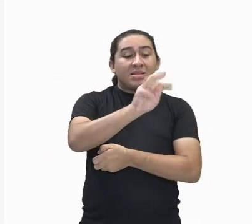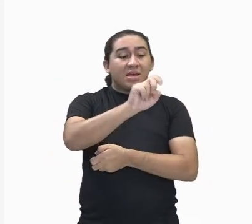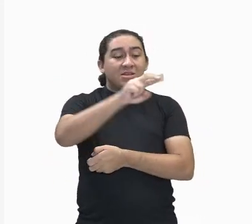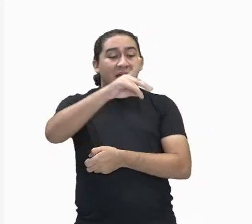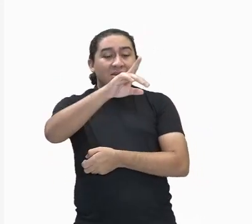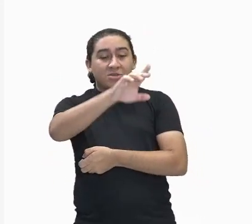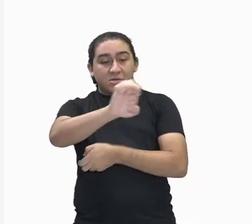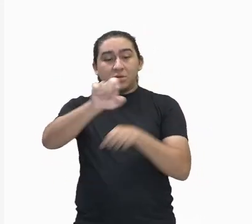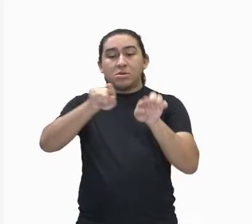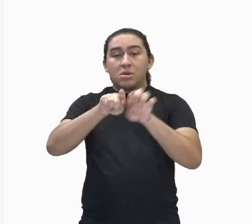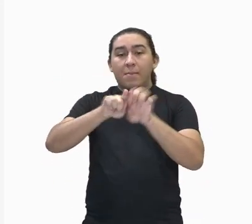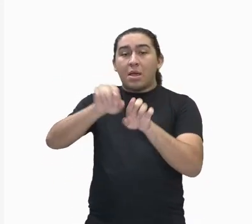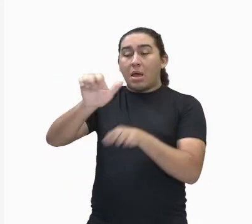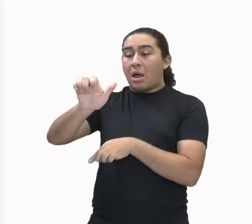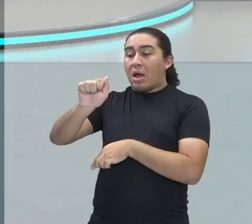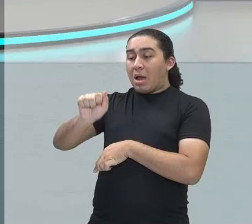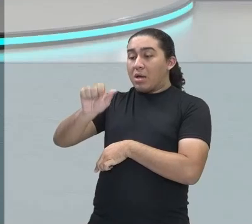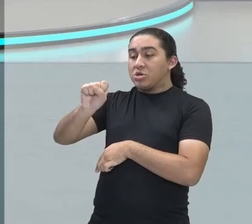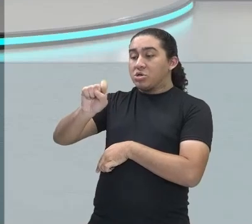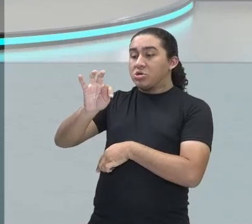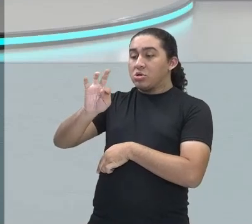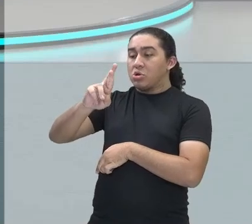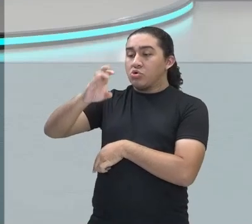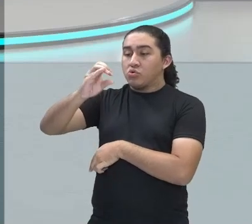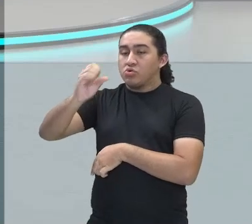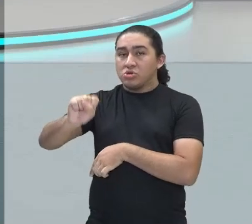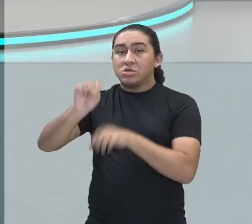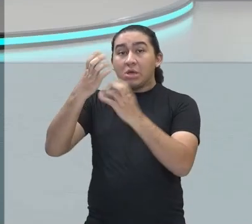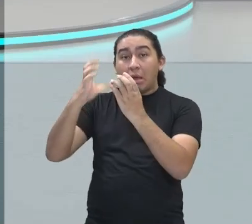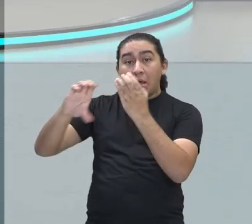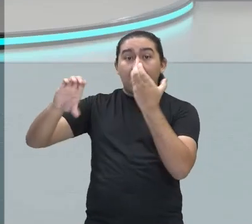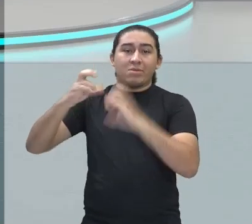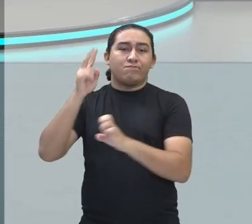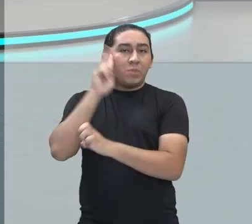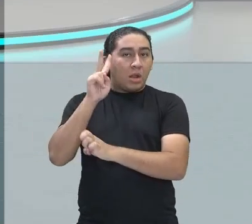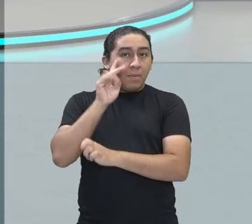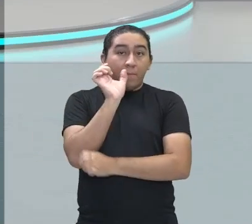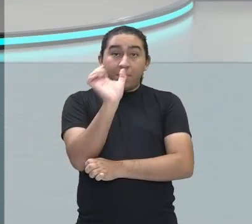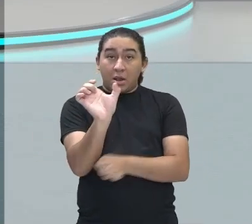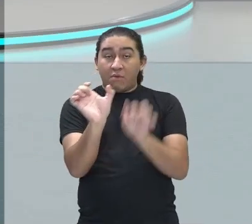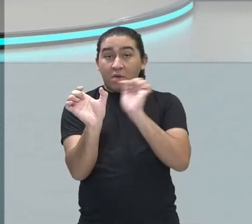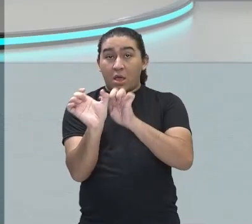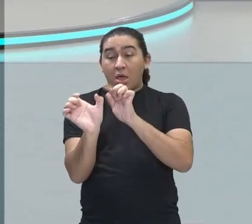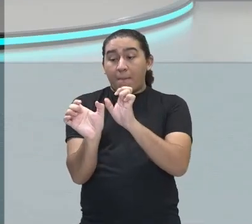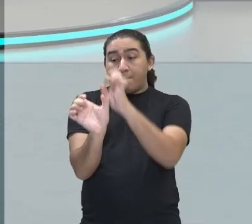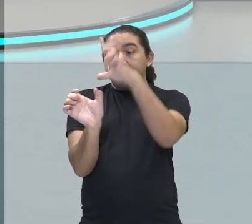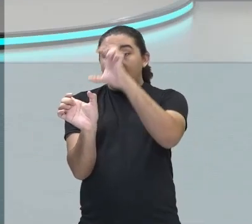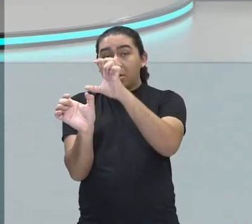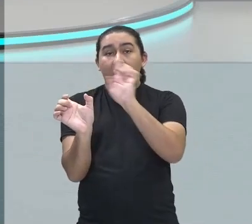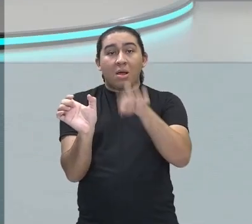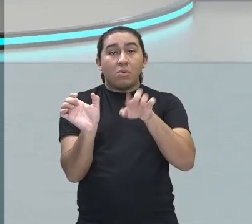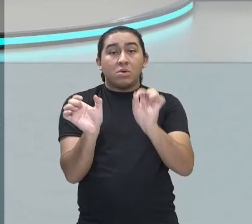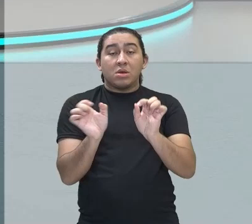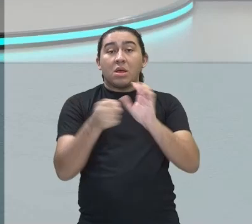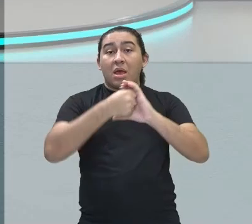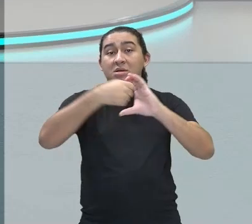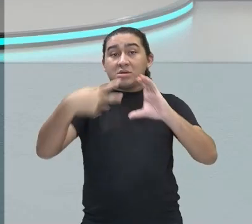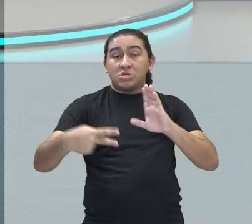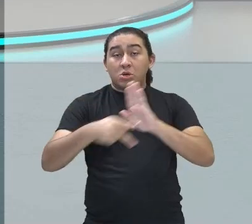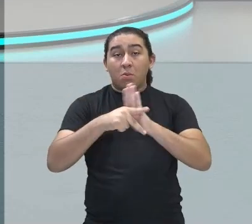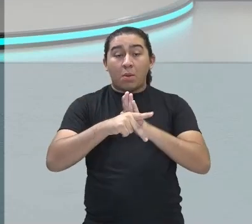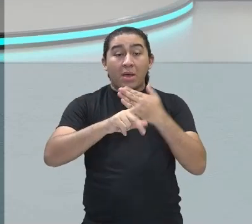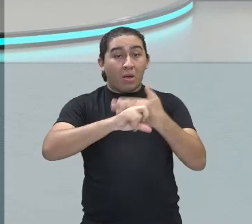com maiúsculas alegorizantes. Lembre que essas maiúsculas alegorizantes são, para o